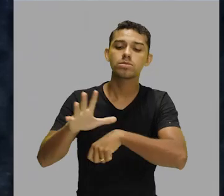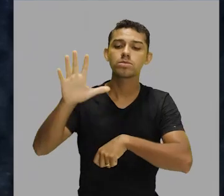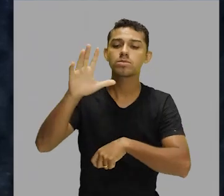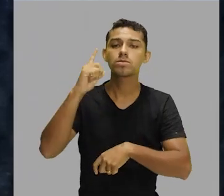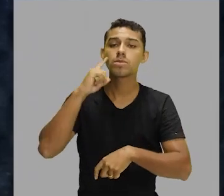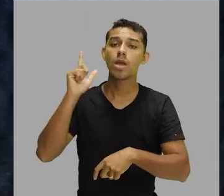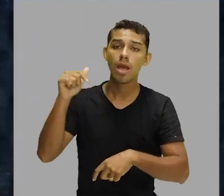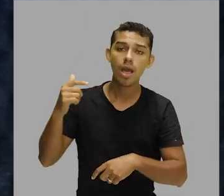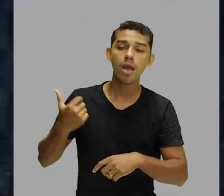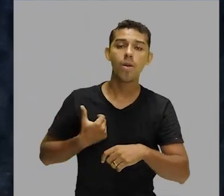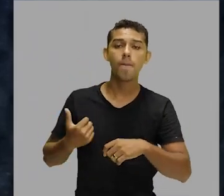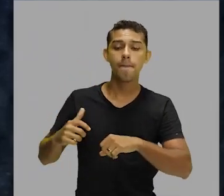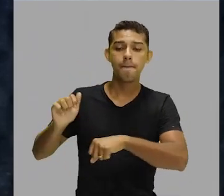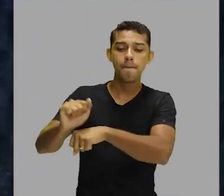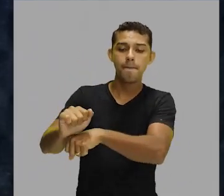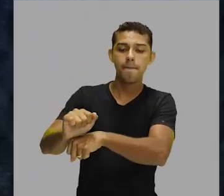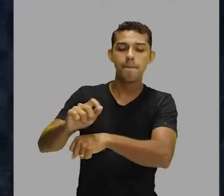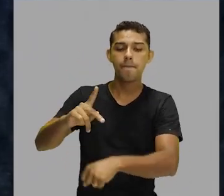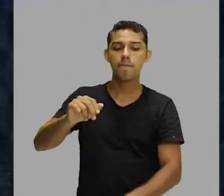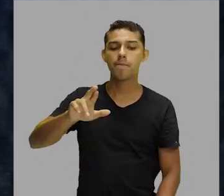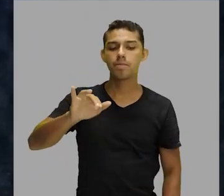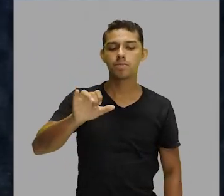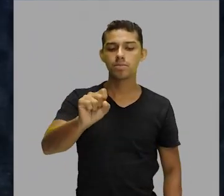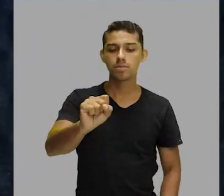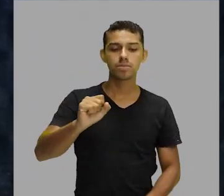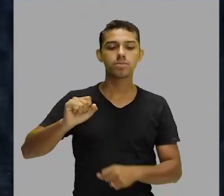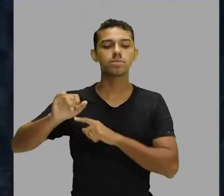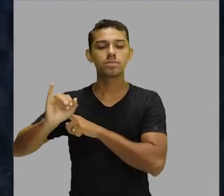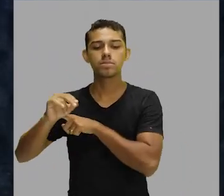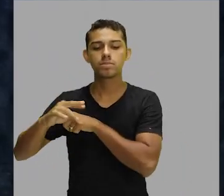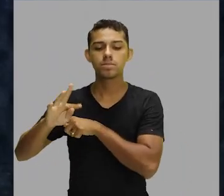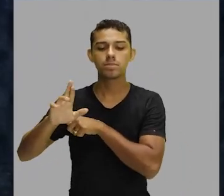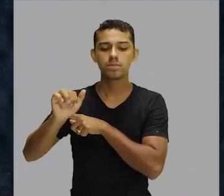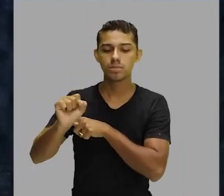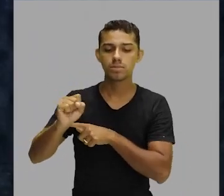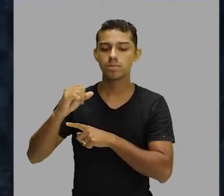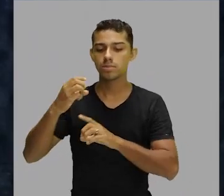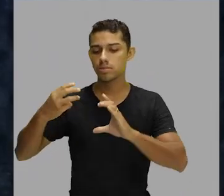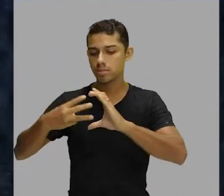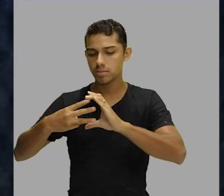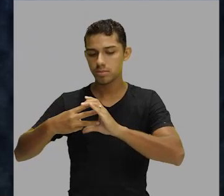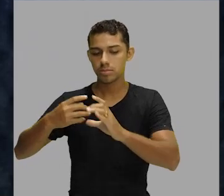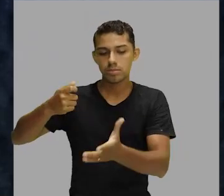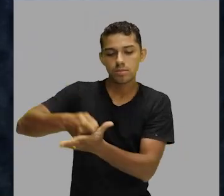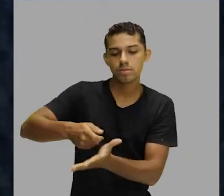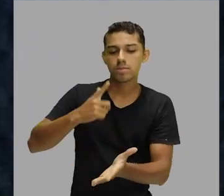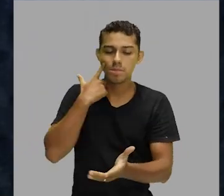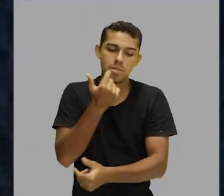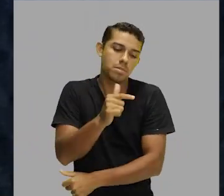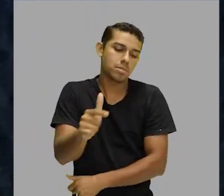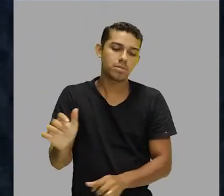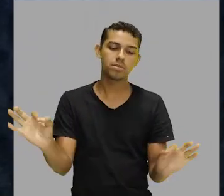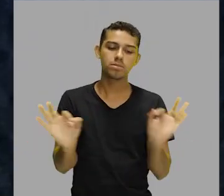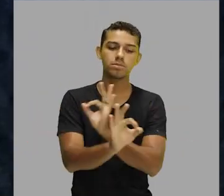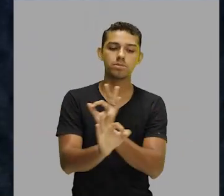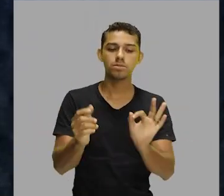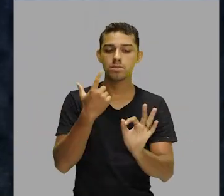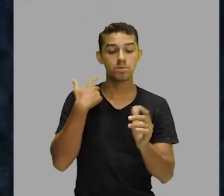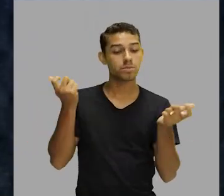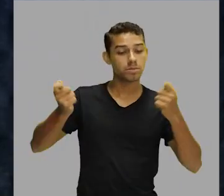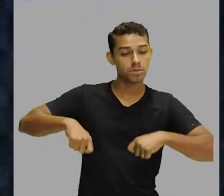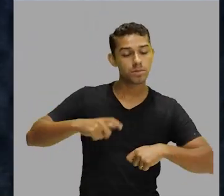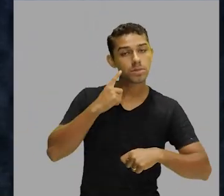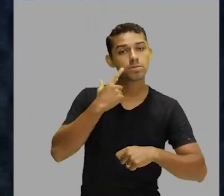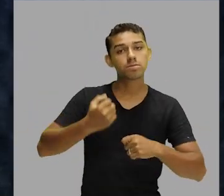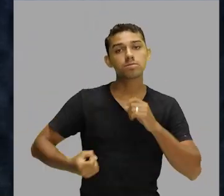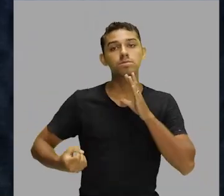parasita intracelular obrigatório. Então, ele não possui as enzimas necessárias para que